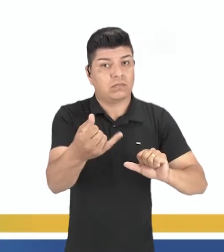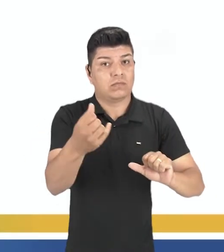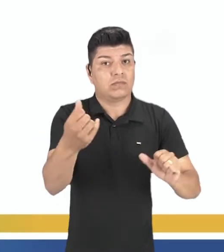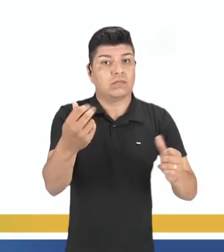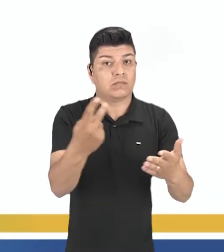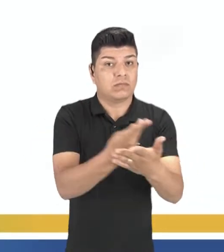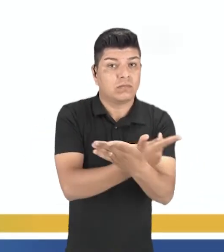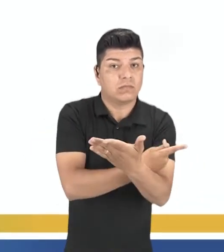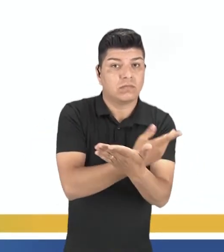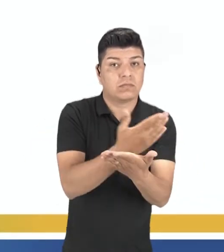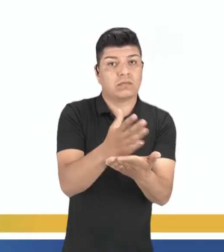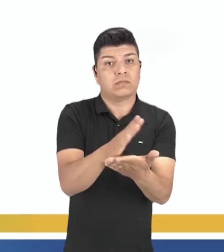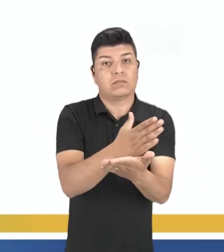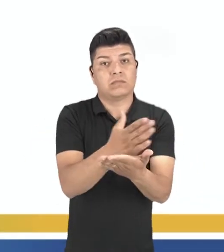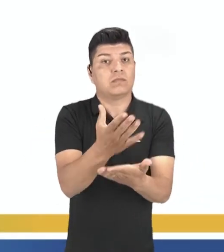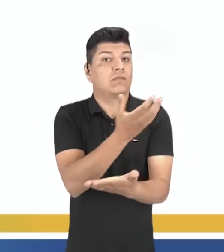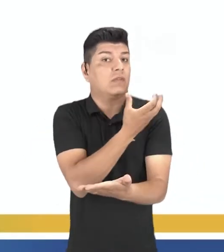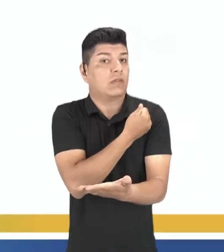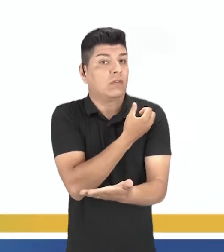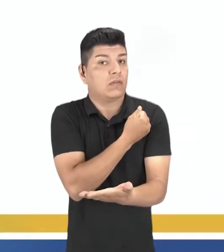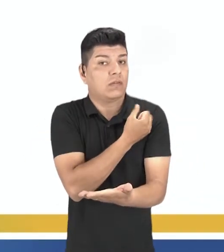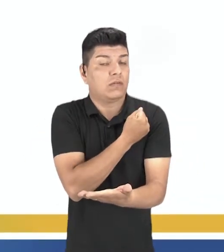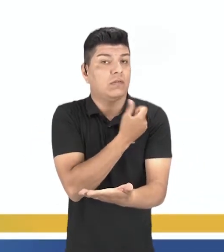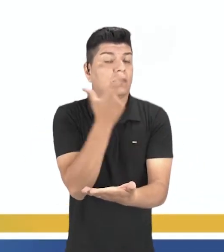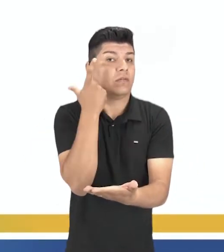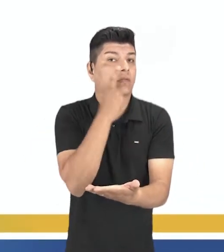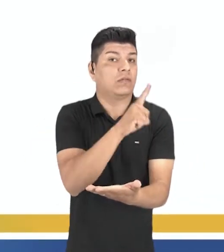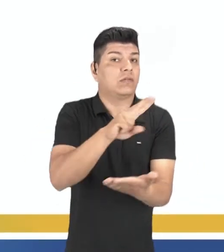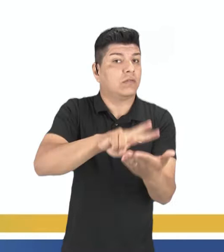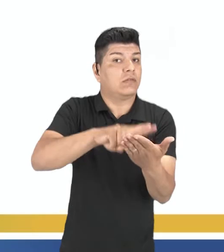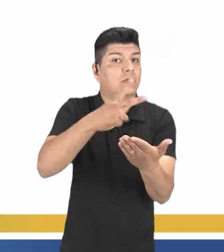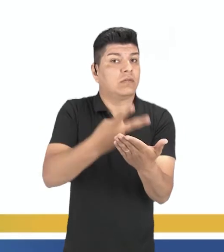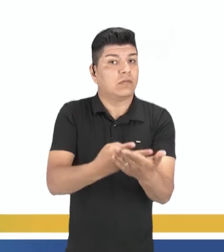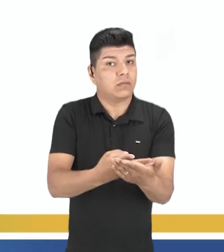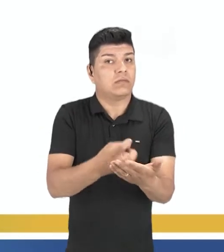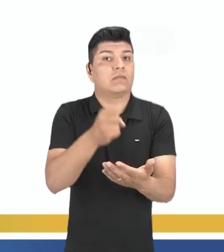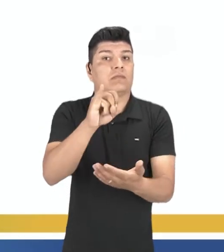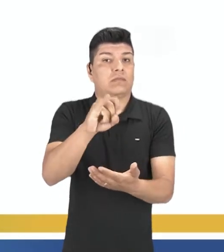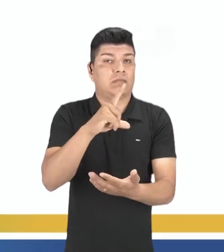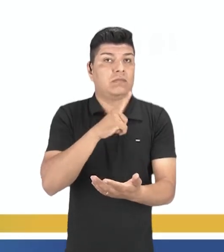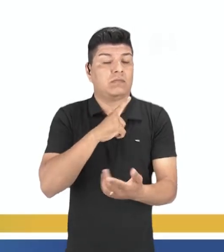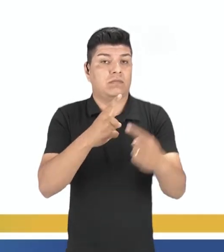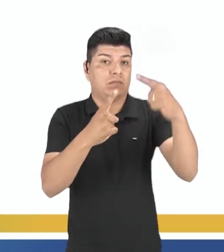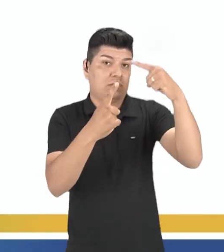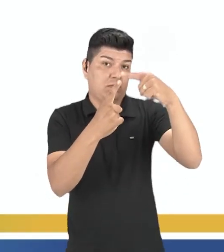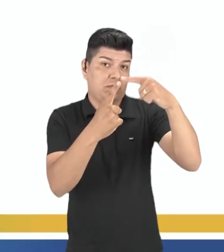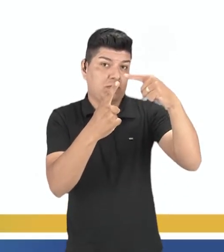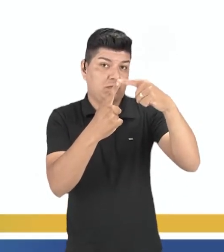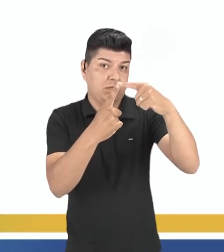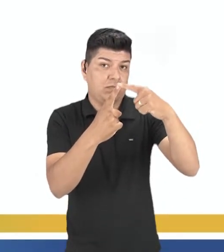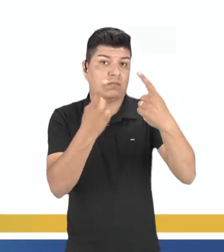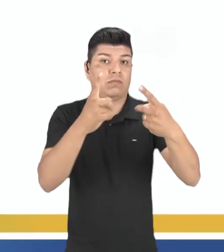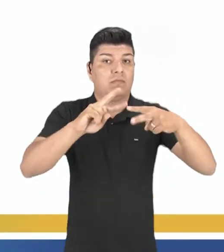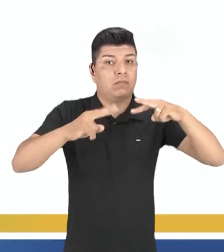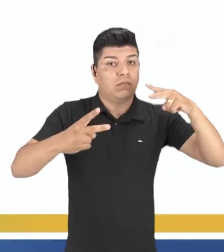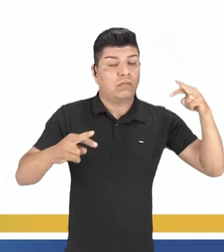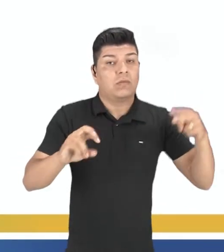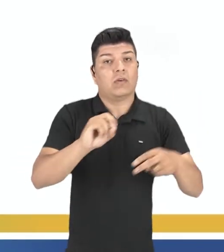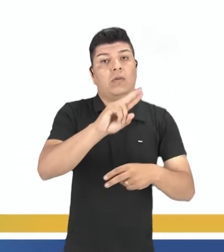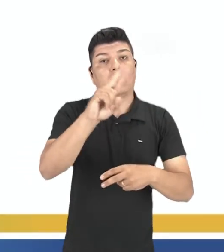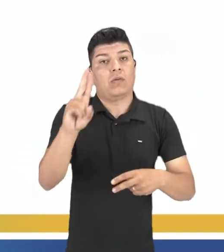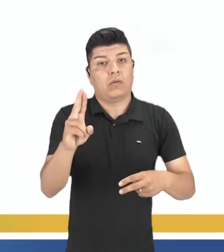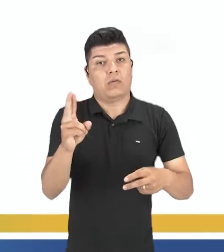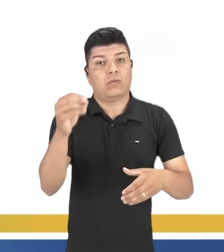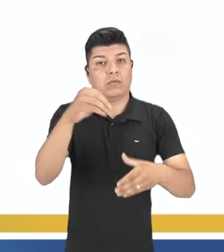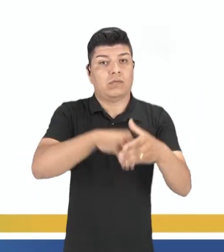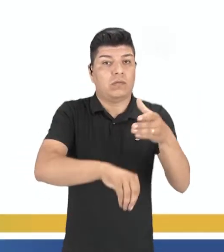acontecer algo em um número, e aí a gente consegue interpretar se a gente vai ter um tipo de expressão genética ou outro